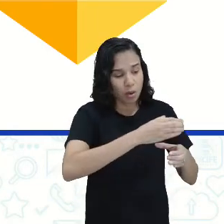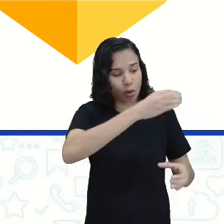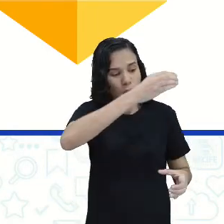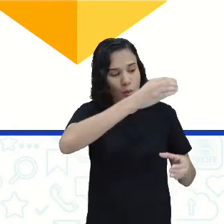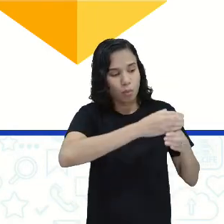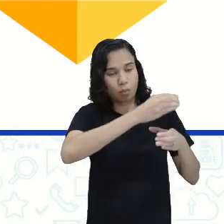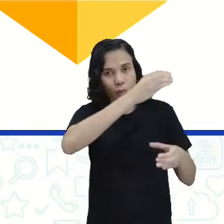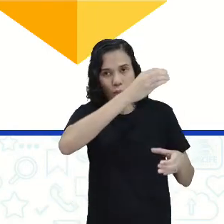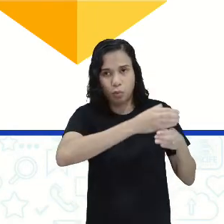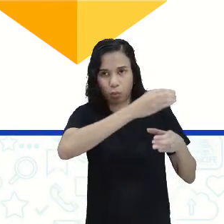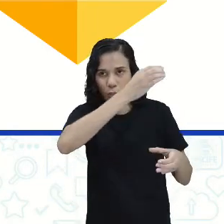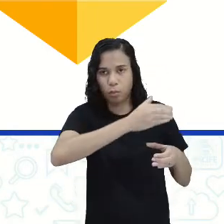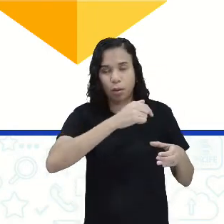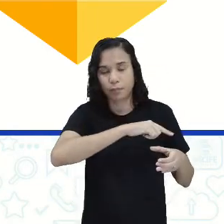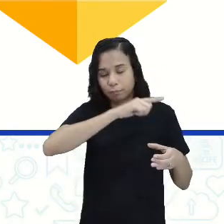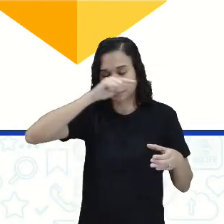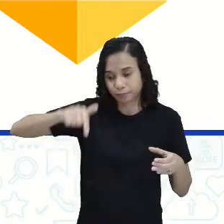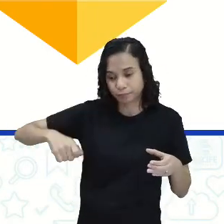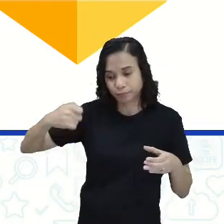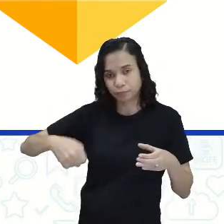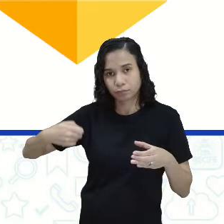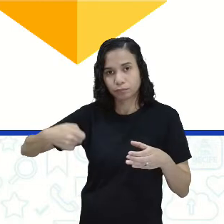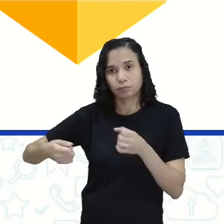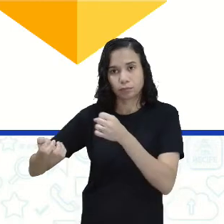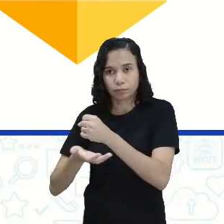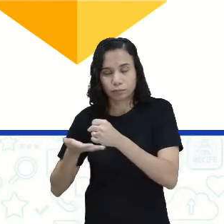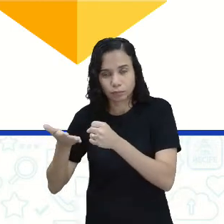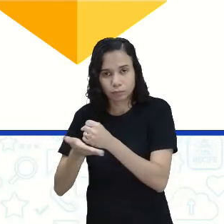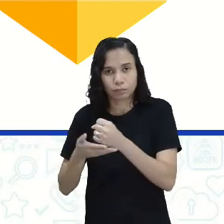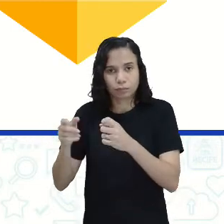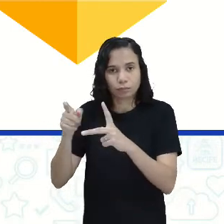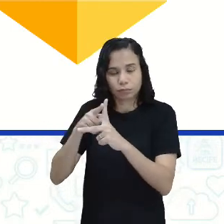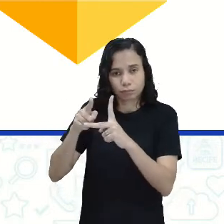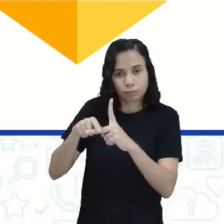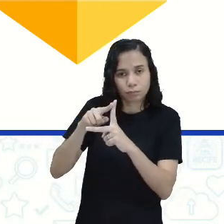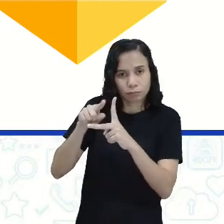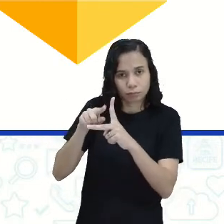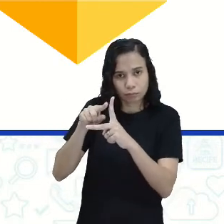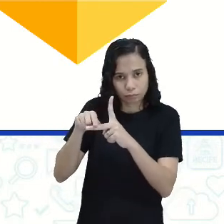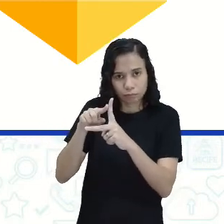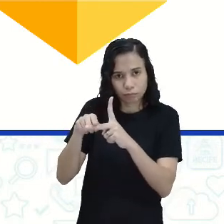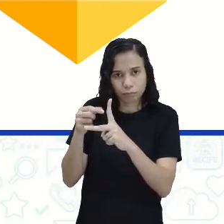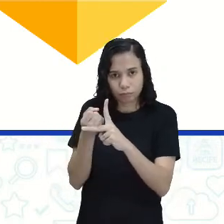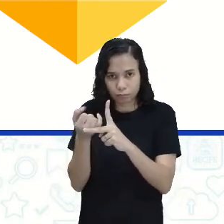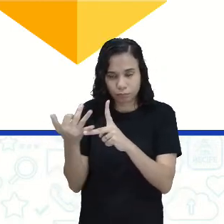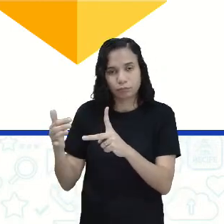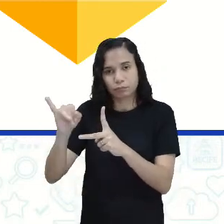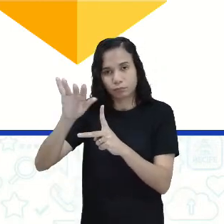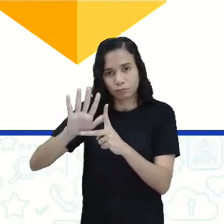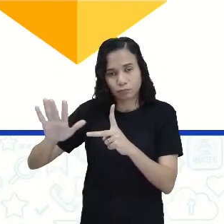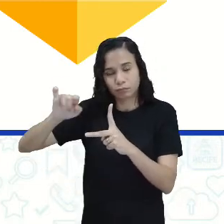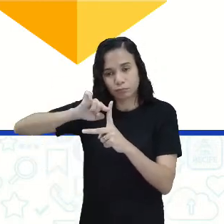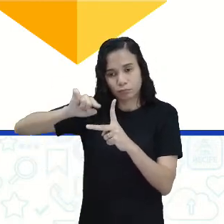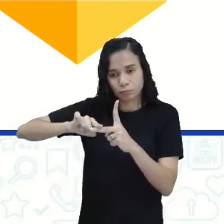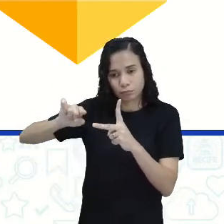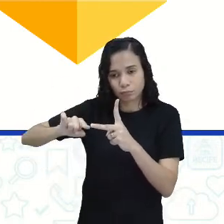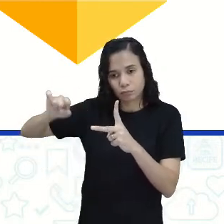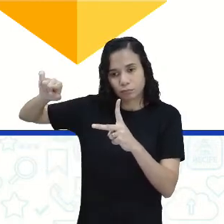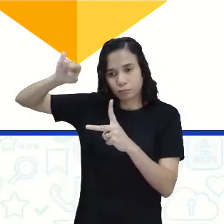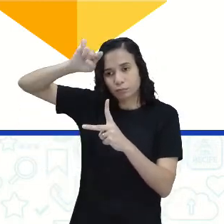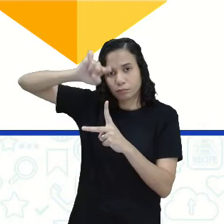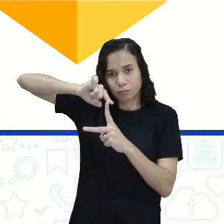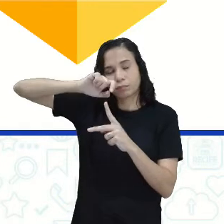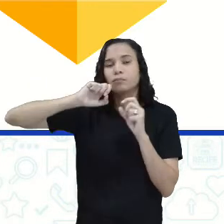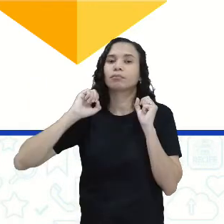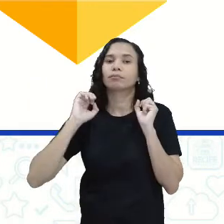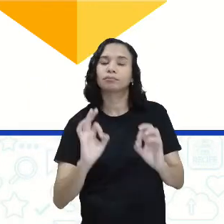ser prisma é necessário ter base poligonal, ou seja, um polígono, figura que tem retas, tá bom? Segmentos de